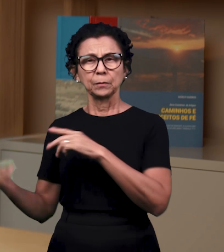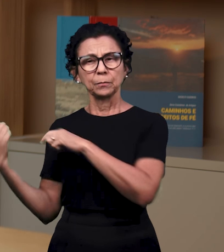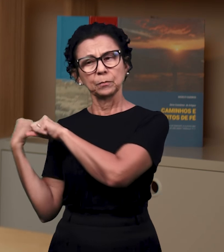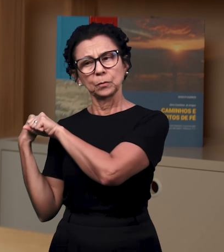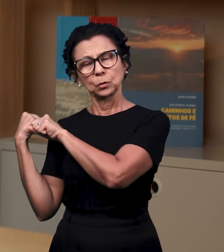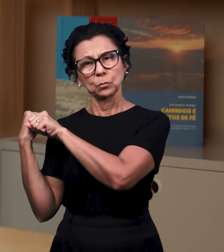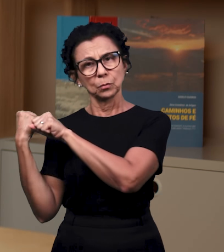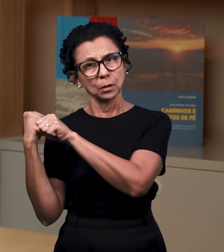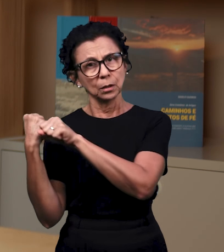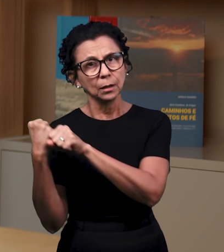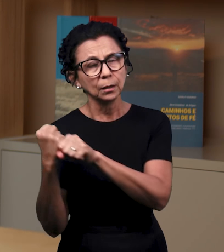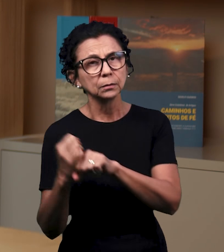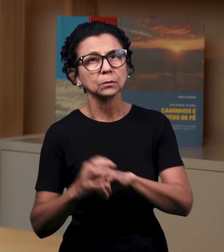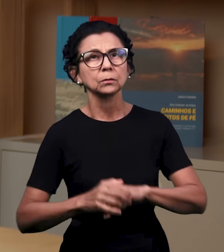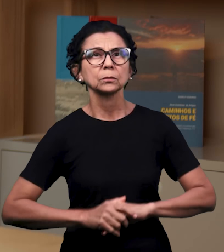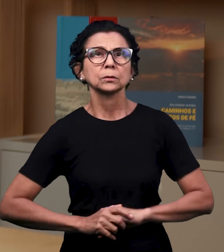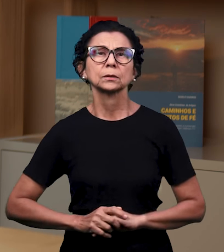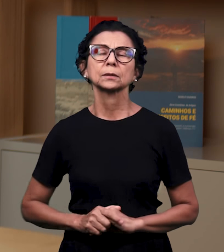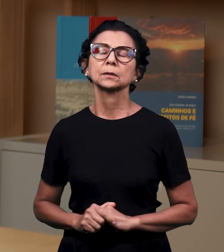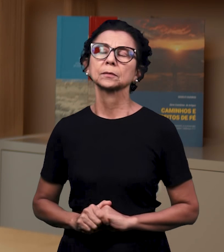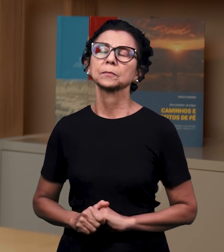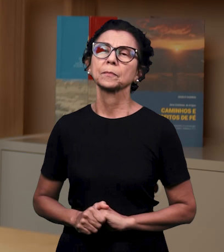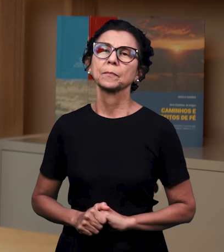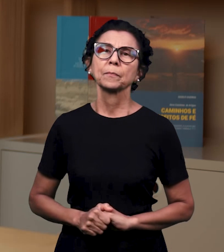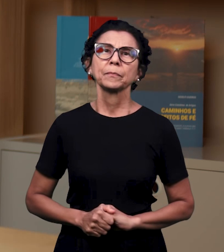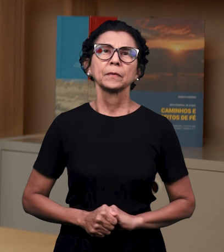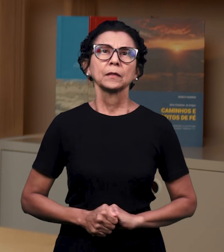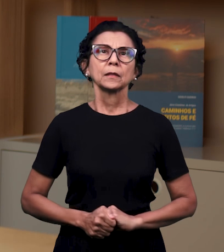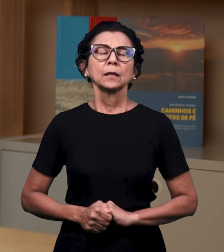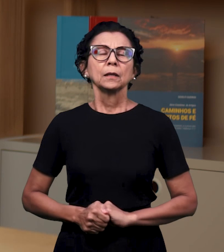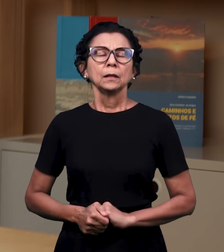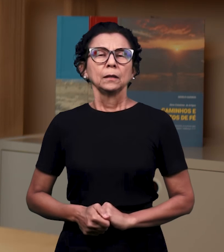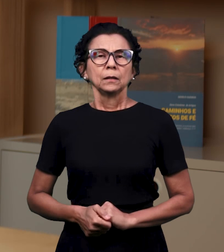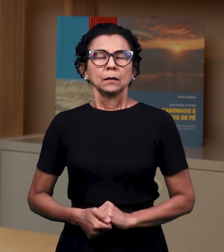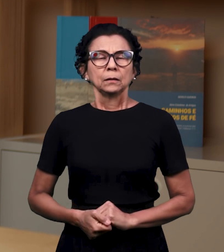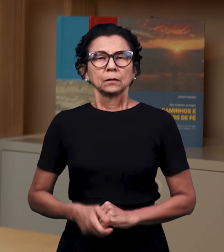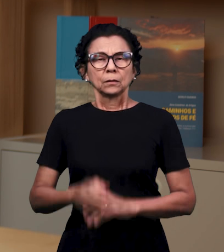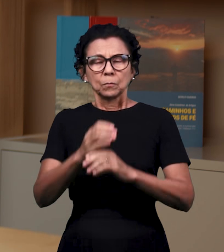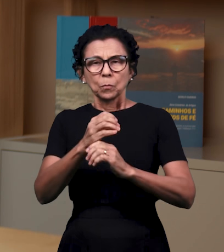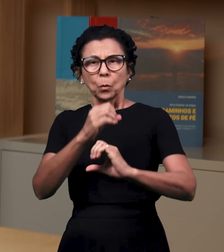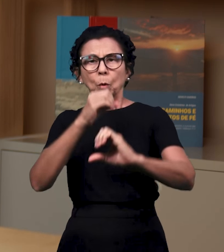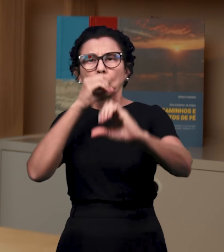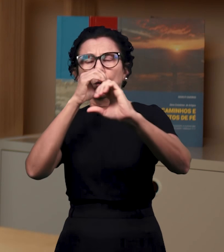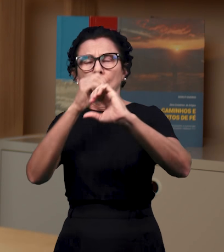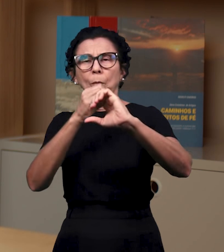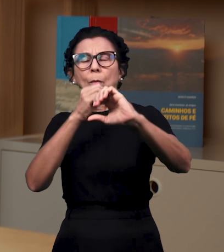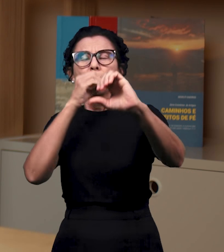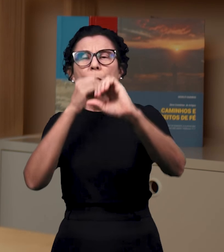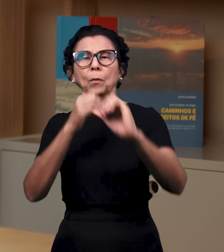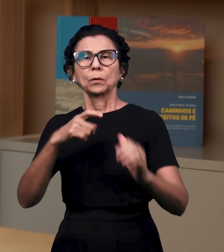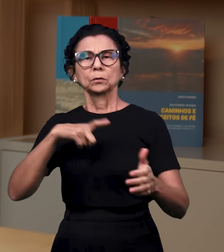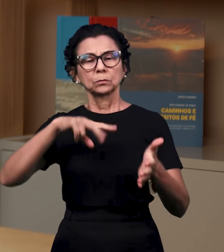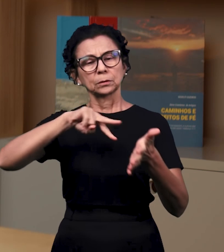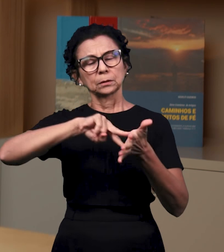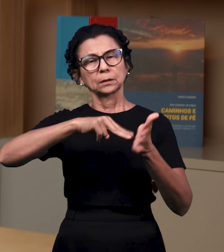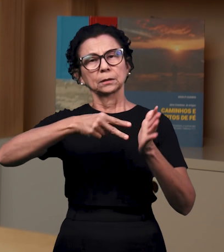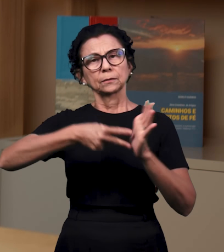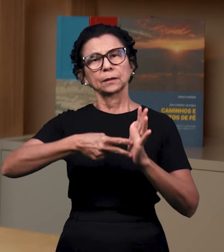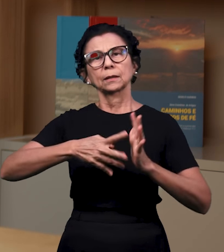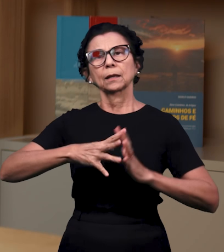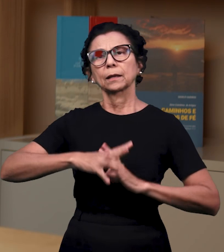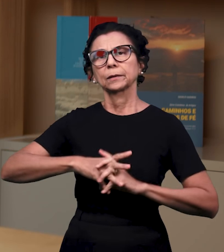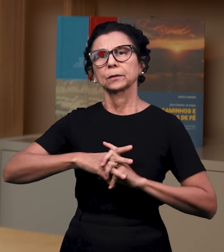Sinais de Deus iriam se manifestar, porque as trombetas elas tinham esse significado, né? As trombetas elas tinham um significado que